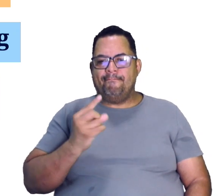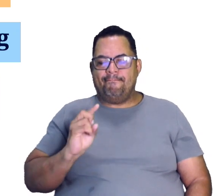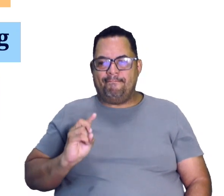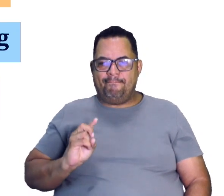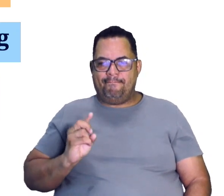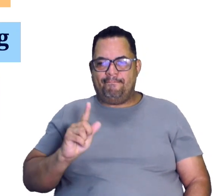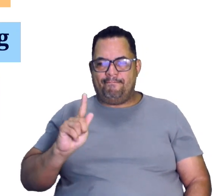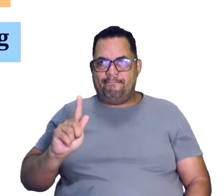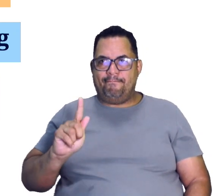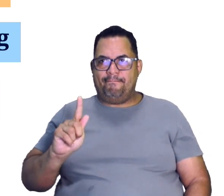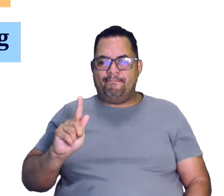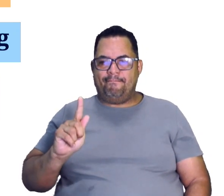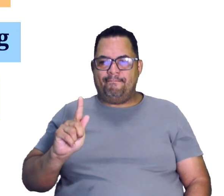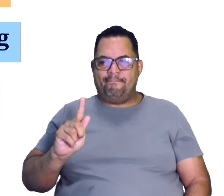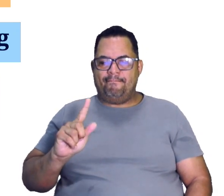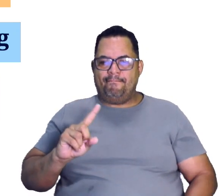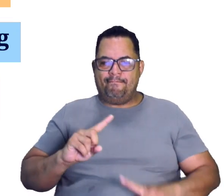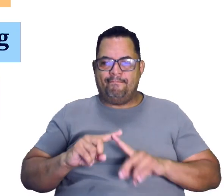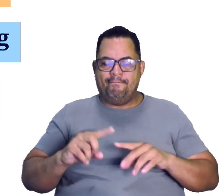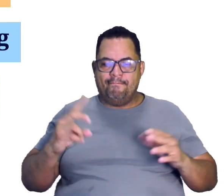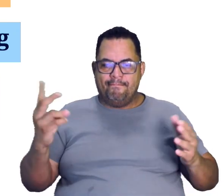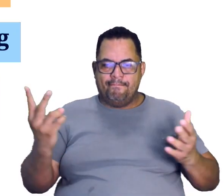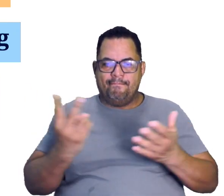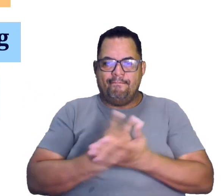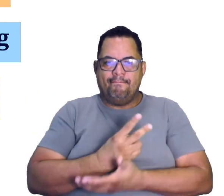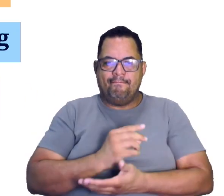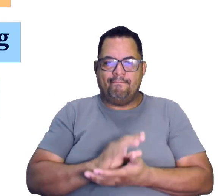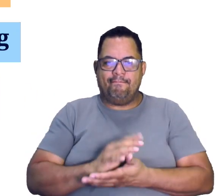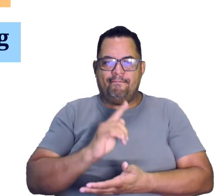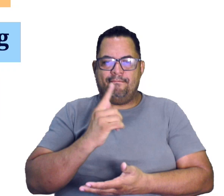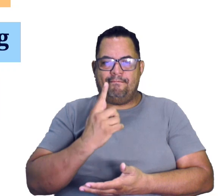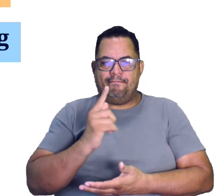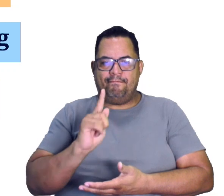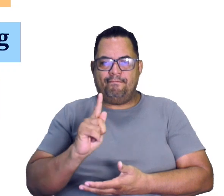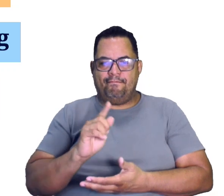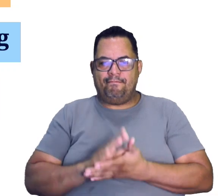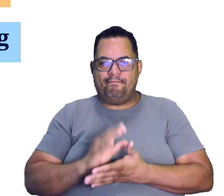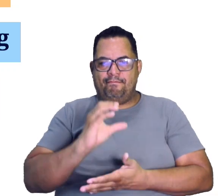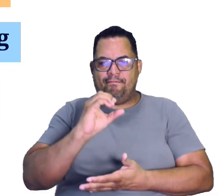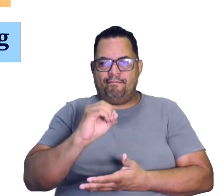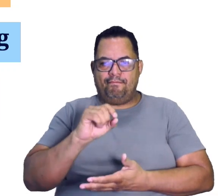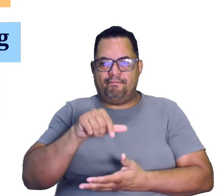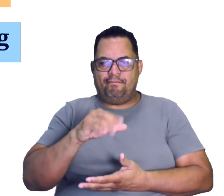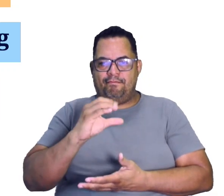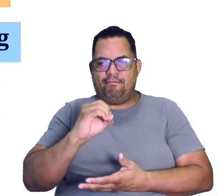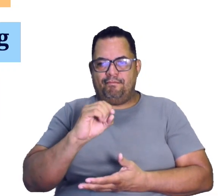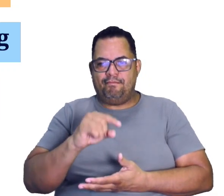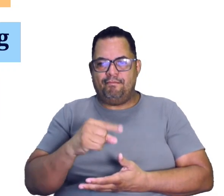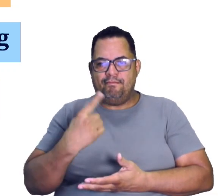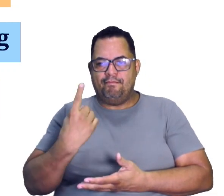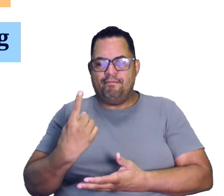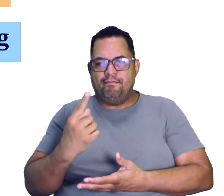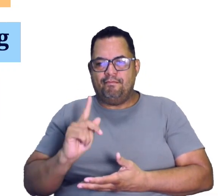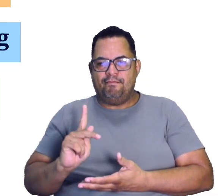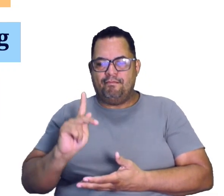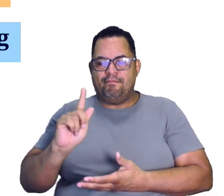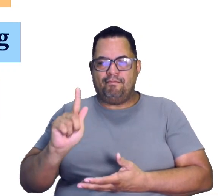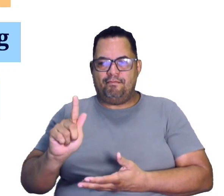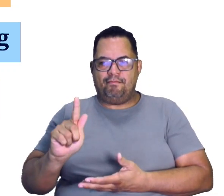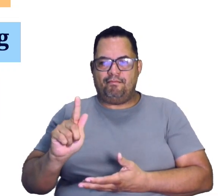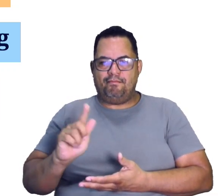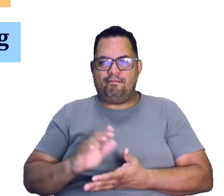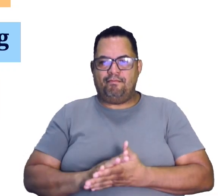miligramas. Mas acontece que 1 grama é 0,01 quilograma, e assim sucessivamente.